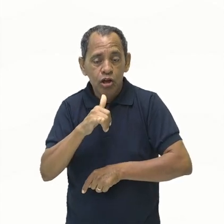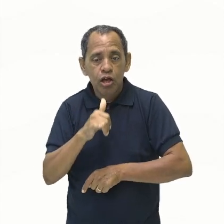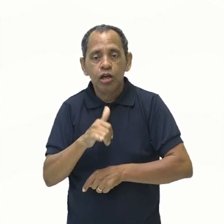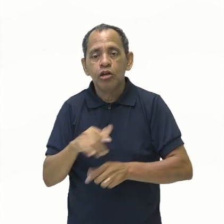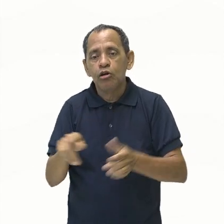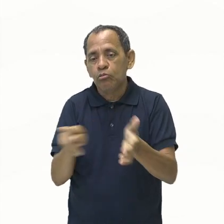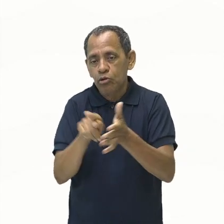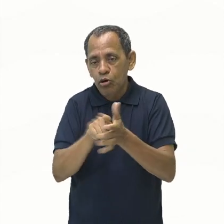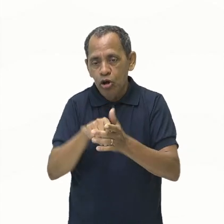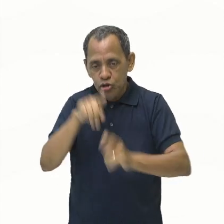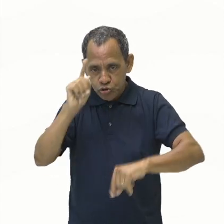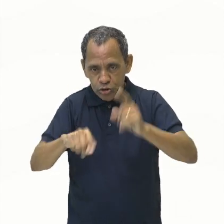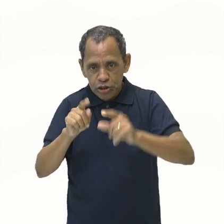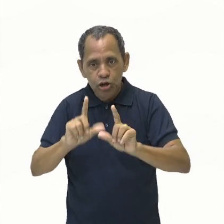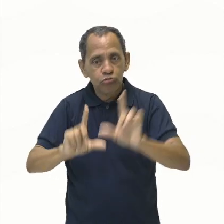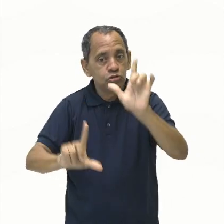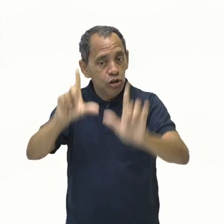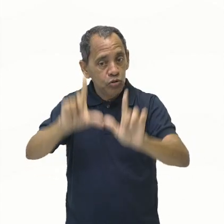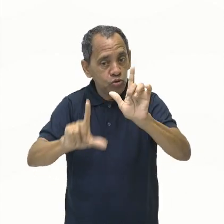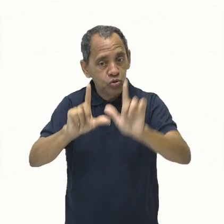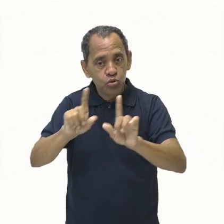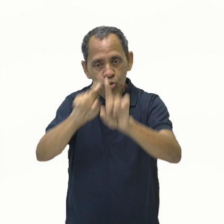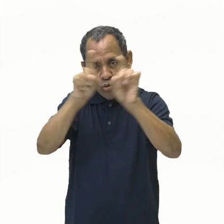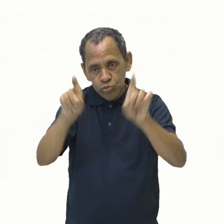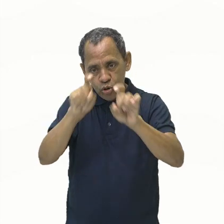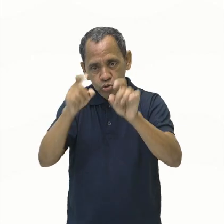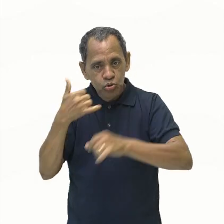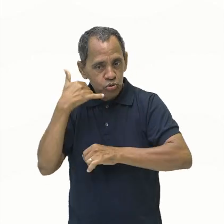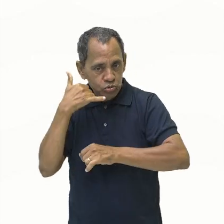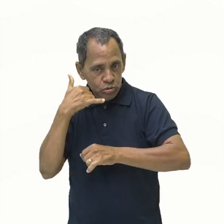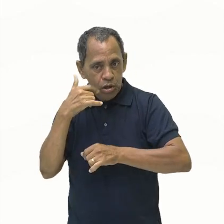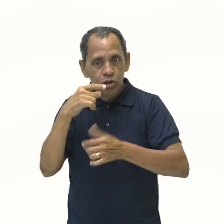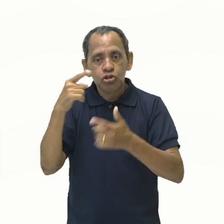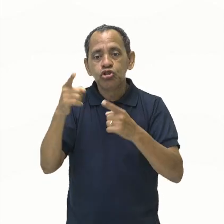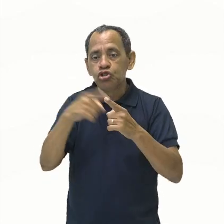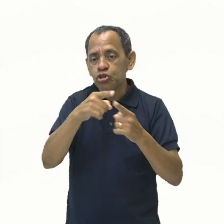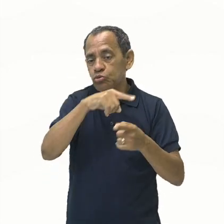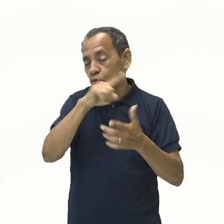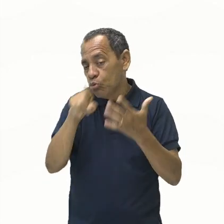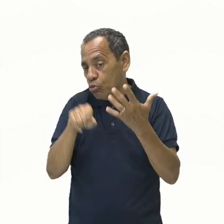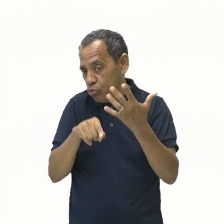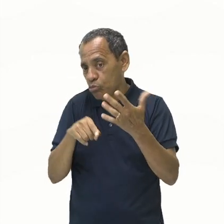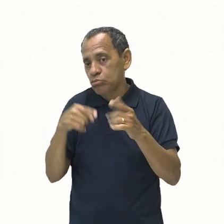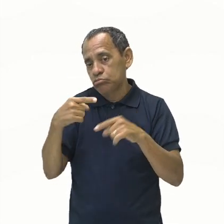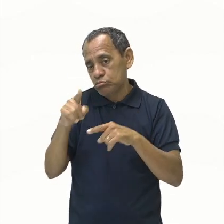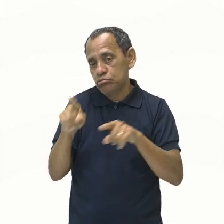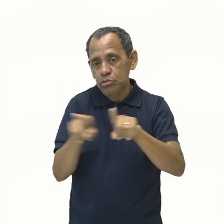equipamentos eletrônicos, televisor, computador, celular e outros, pode ser doméstico,